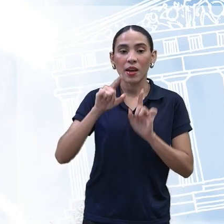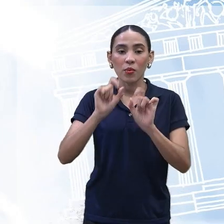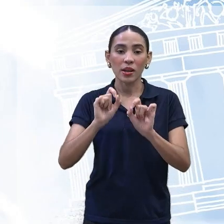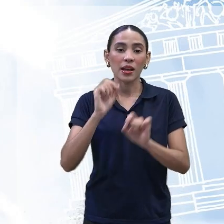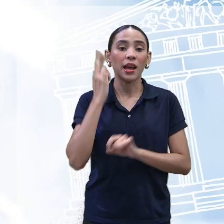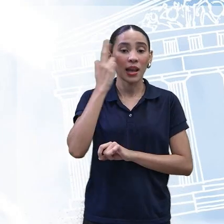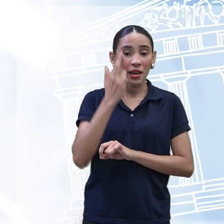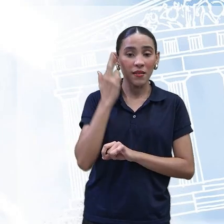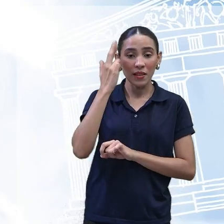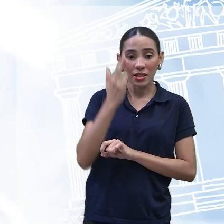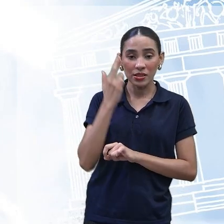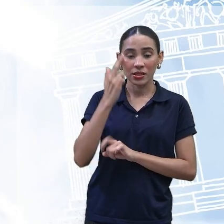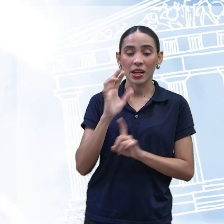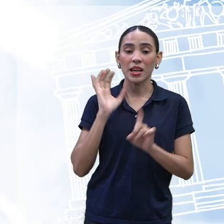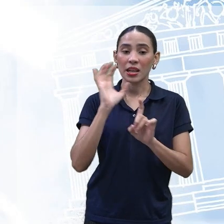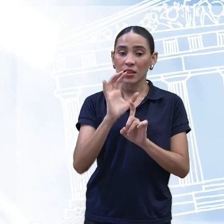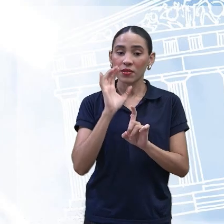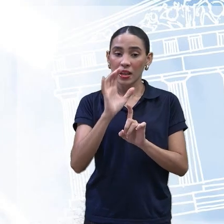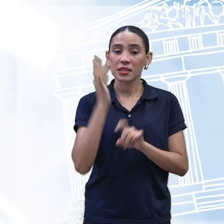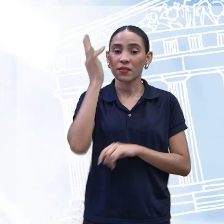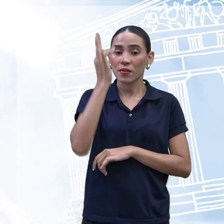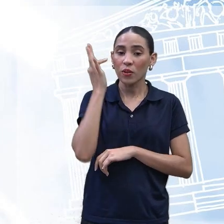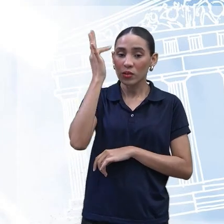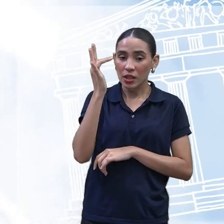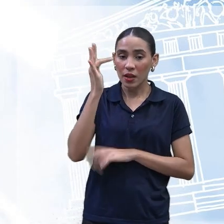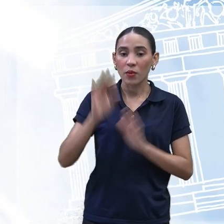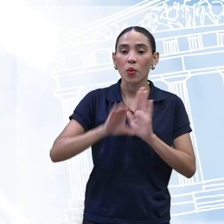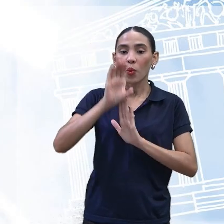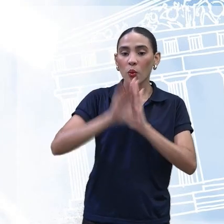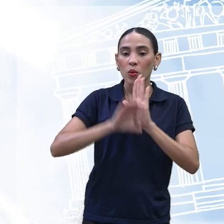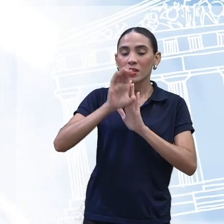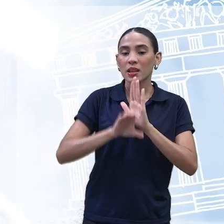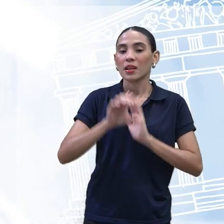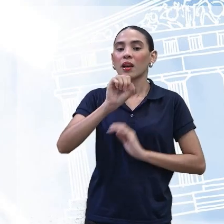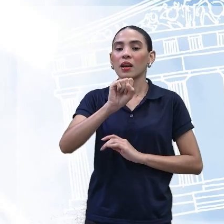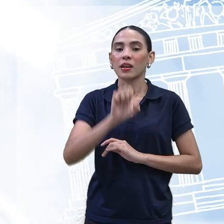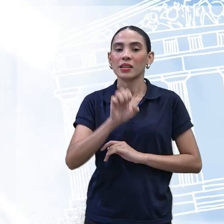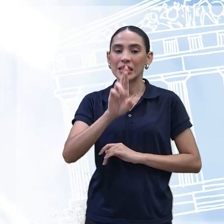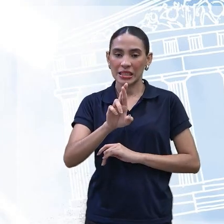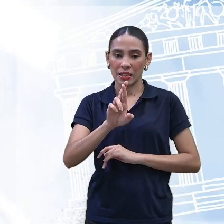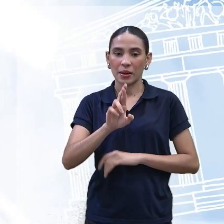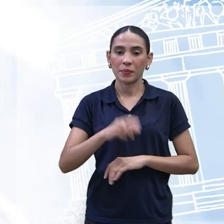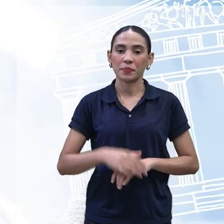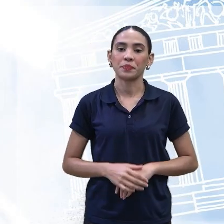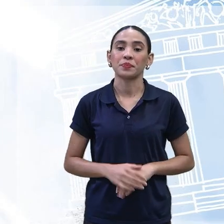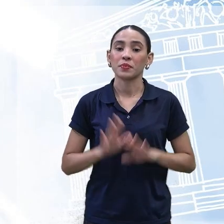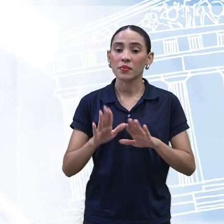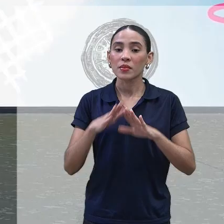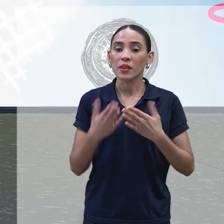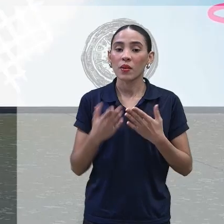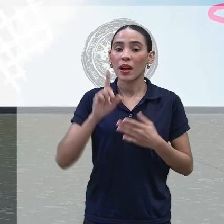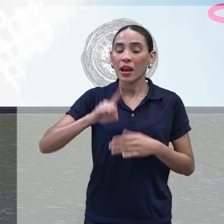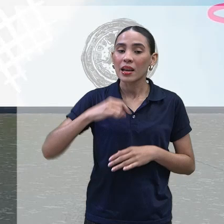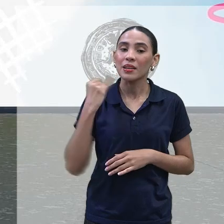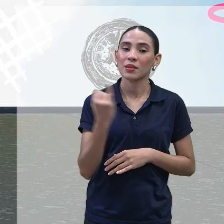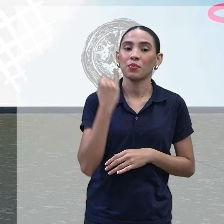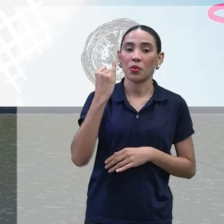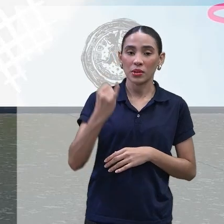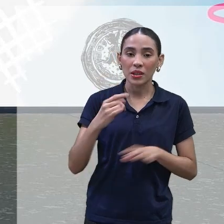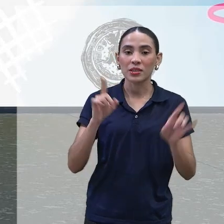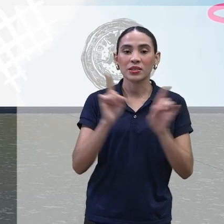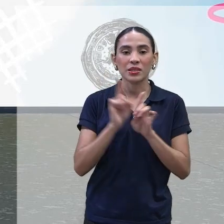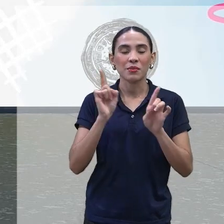refletir sobre as implicações filosóficas do conceito de ser. É muito importante